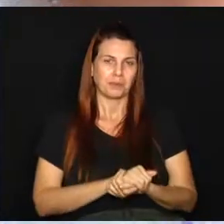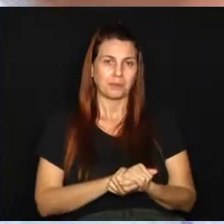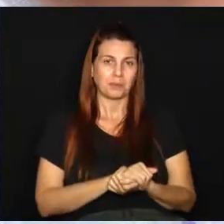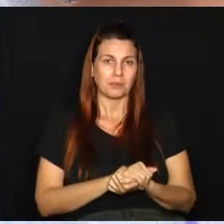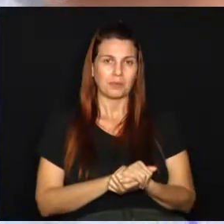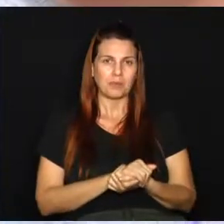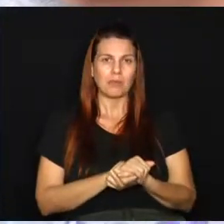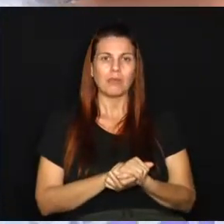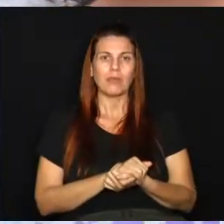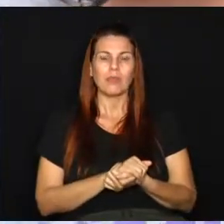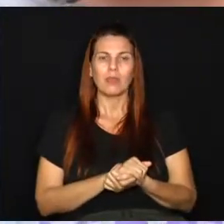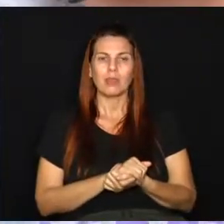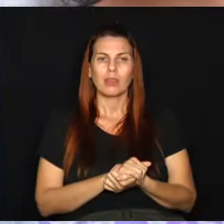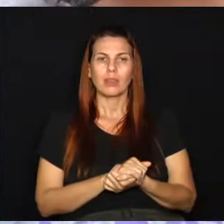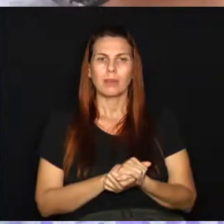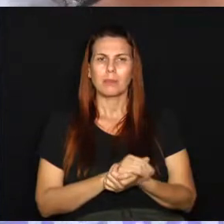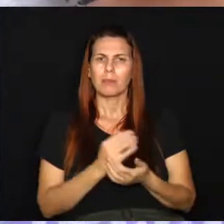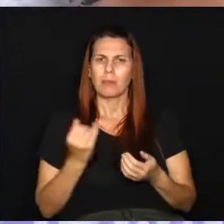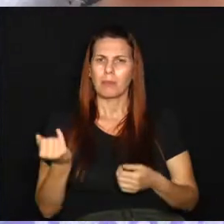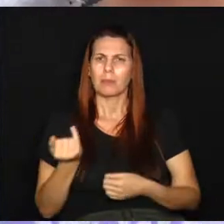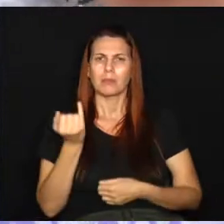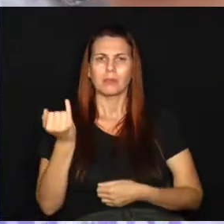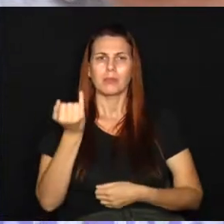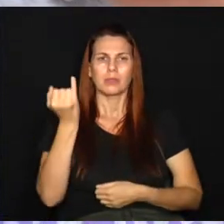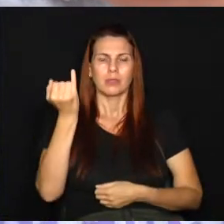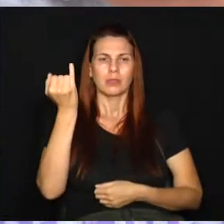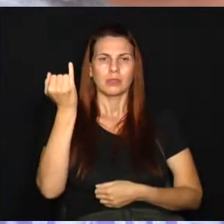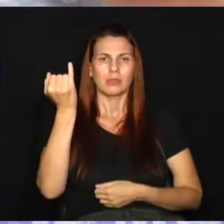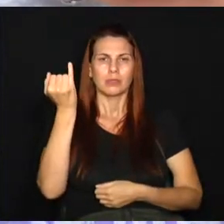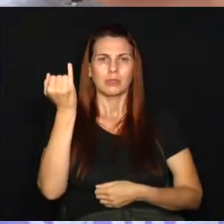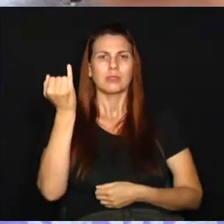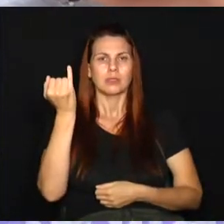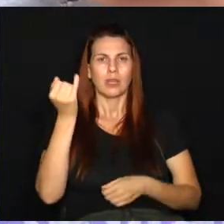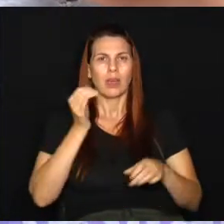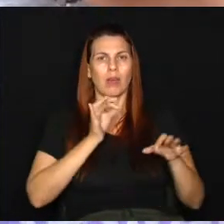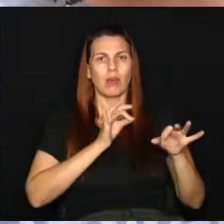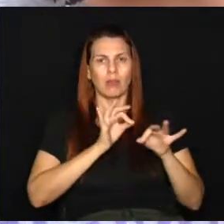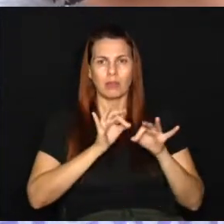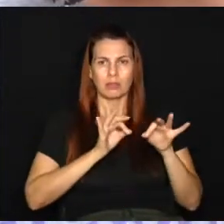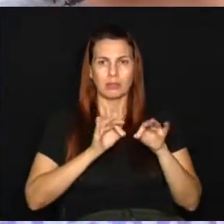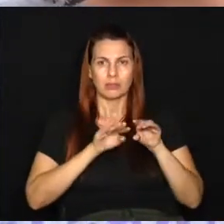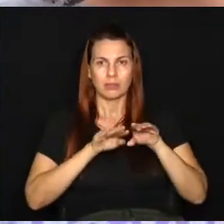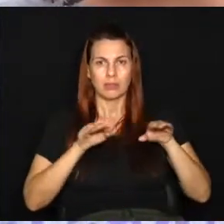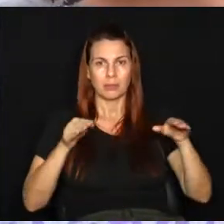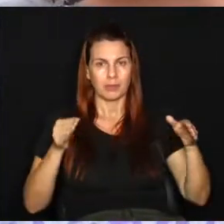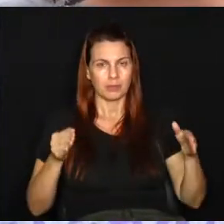Achei muito importante a ideia da organização dessa mesa